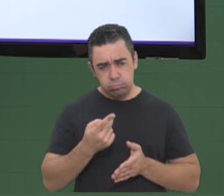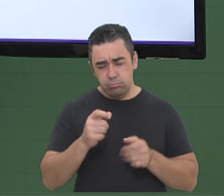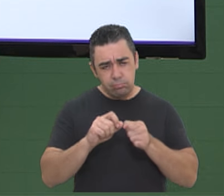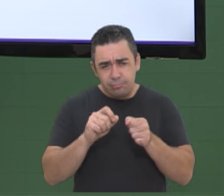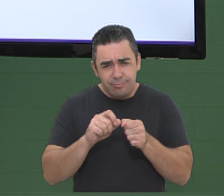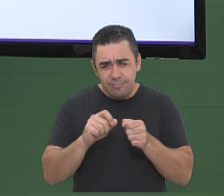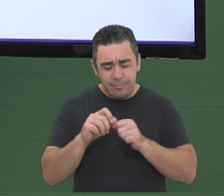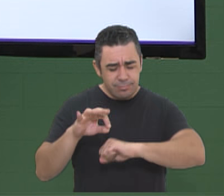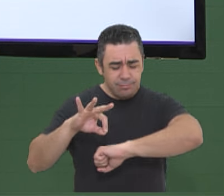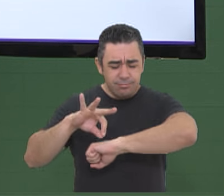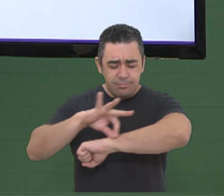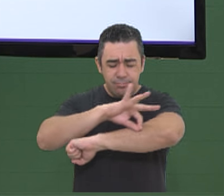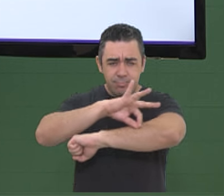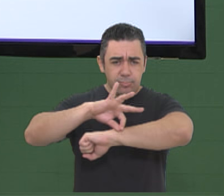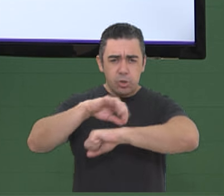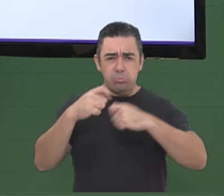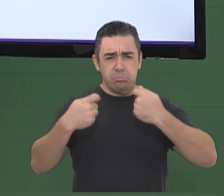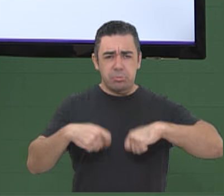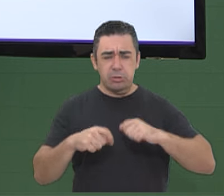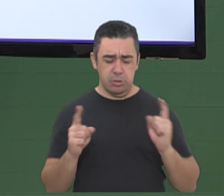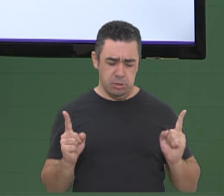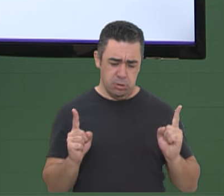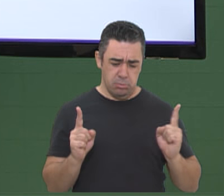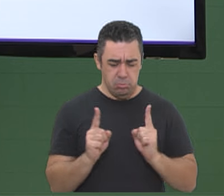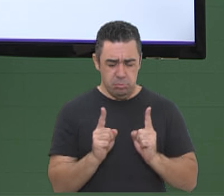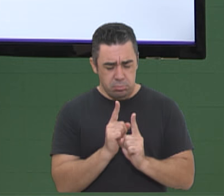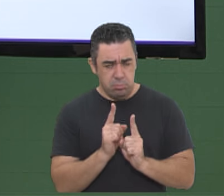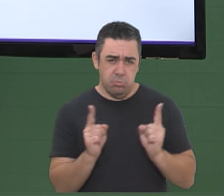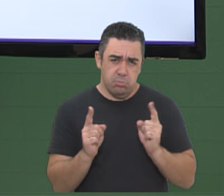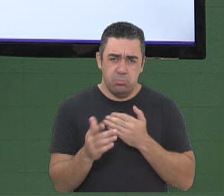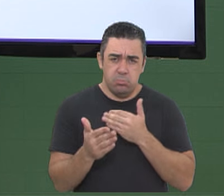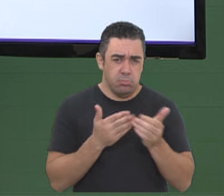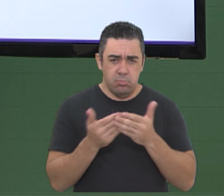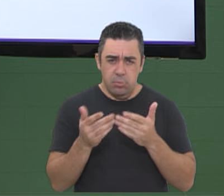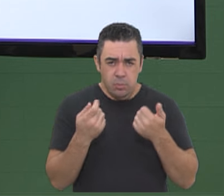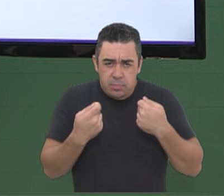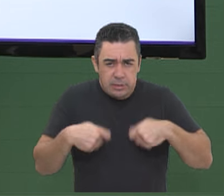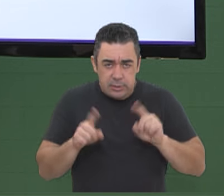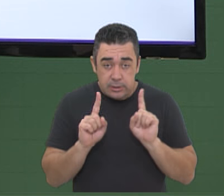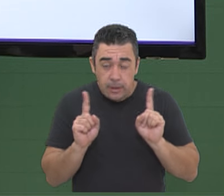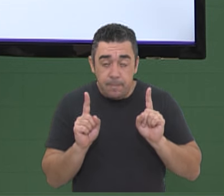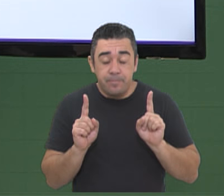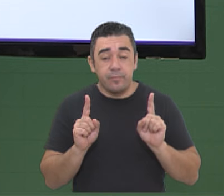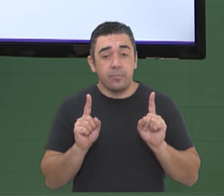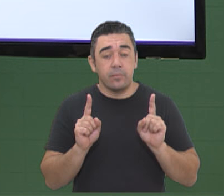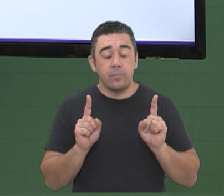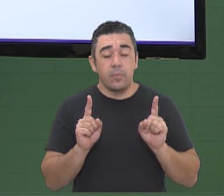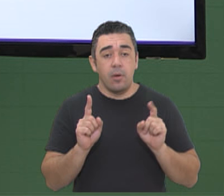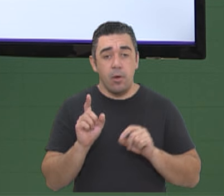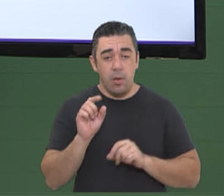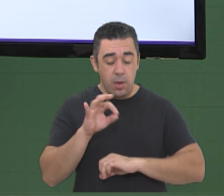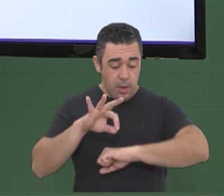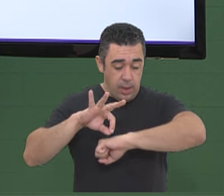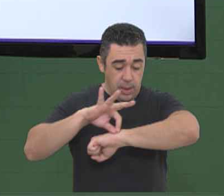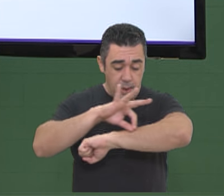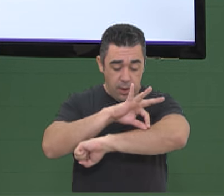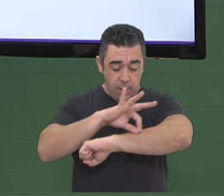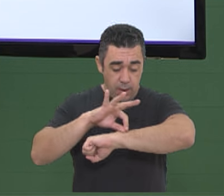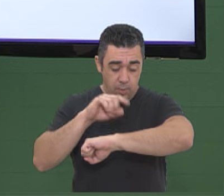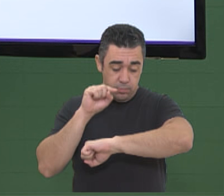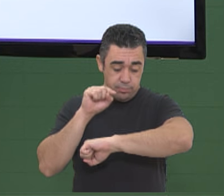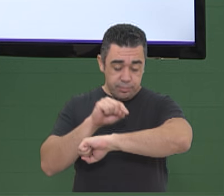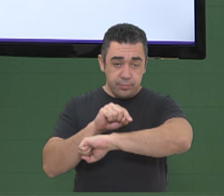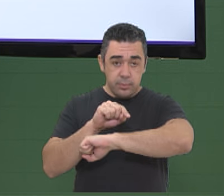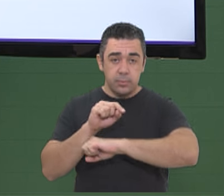Então, essa reta nossa não vai ter um tamanho determinado, porque a gente não tem uma situação específica. O que a gente vai colocar nessa reta? Bom,